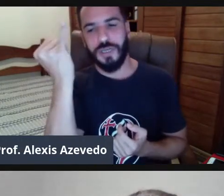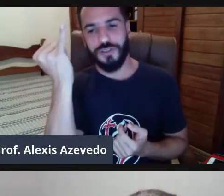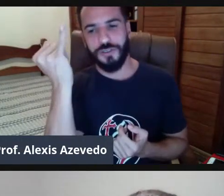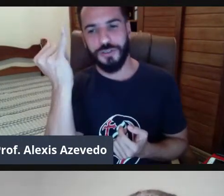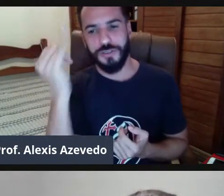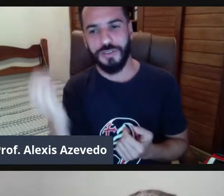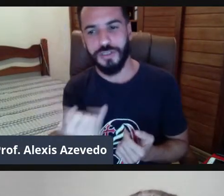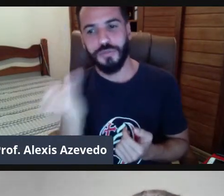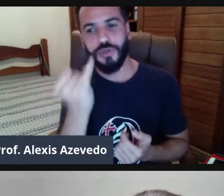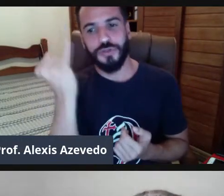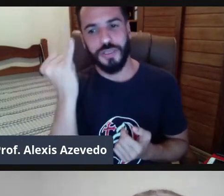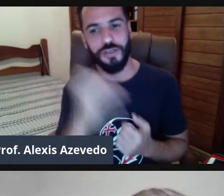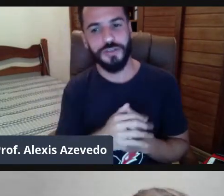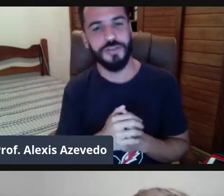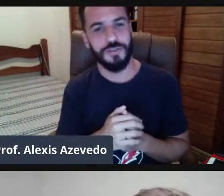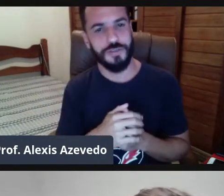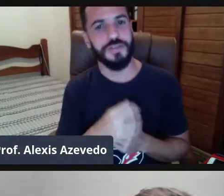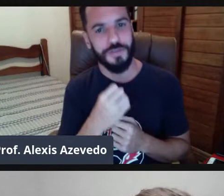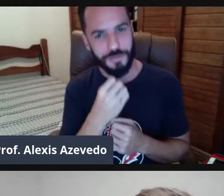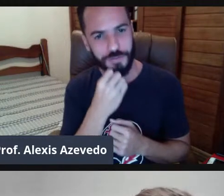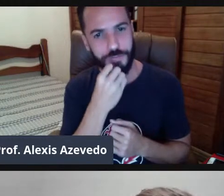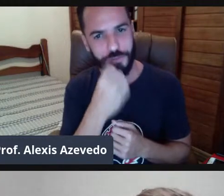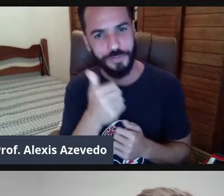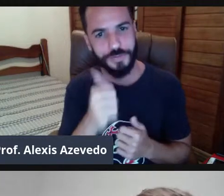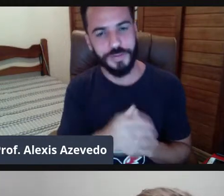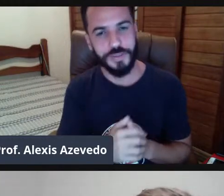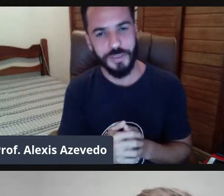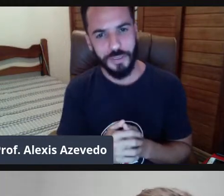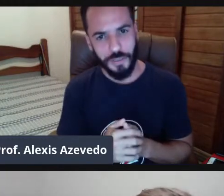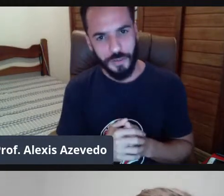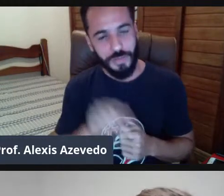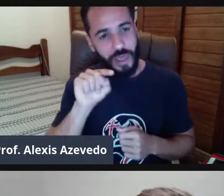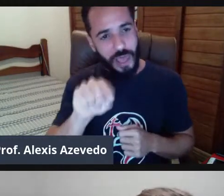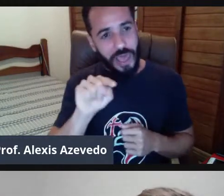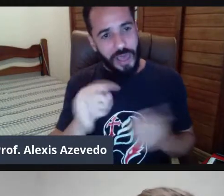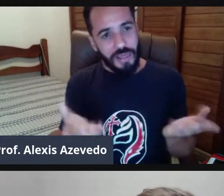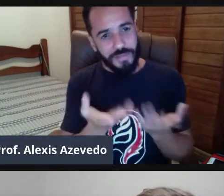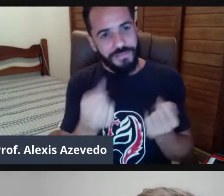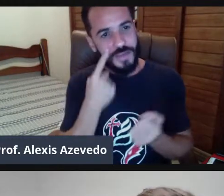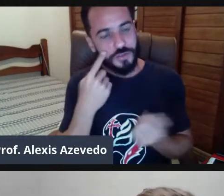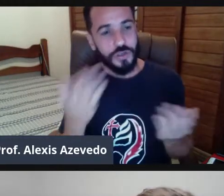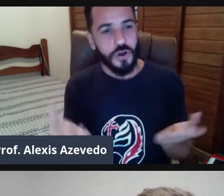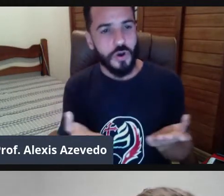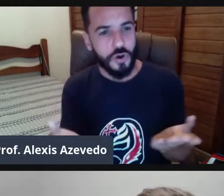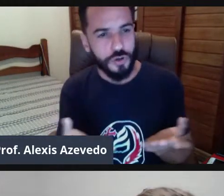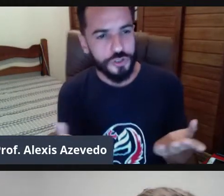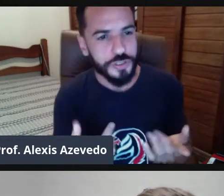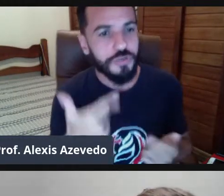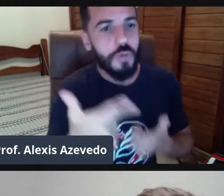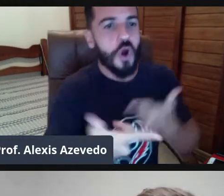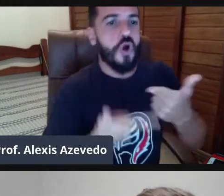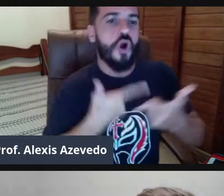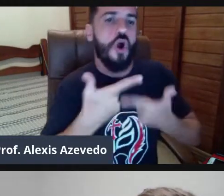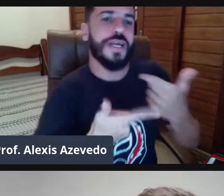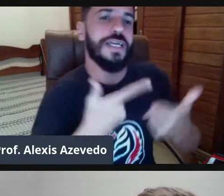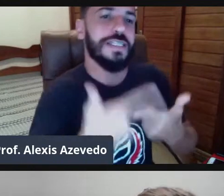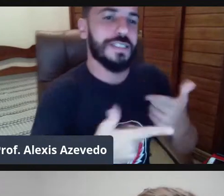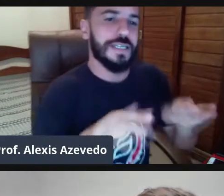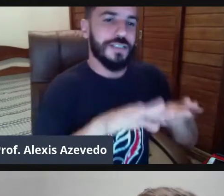e conquistando o nosso espaço, né? Então, eu vejo esse canal aqui hoje como uma conquista de espaço e que